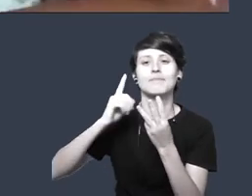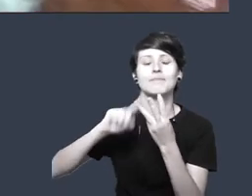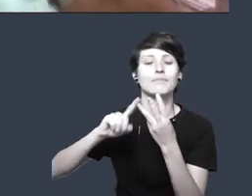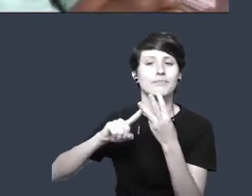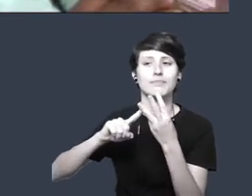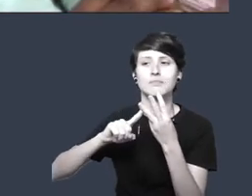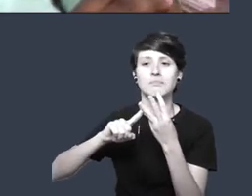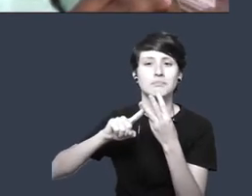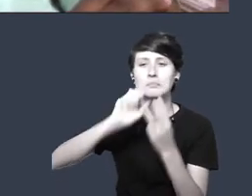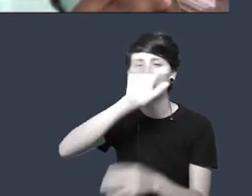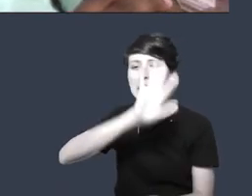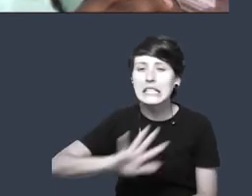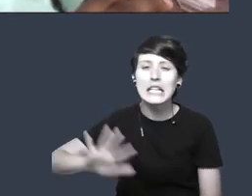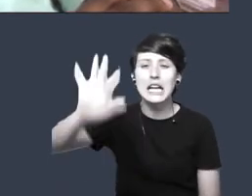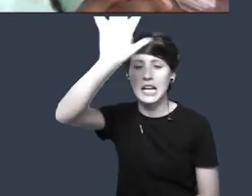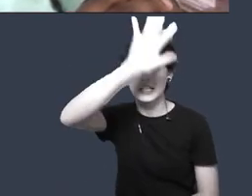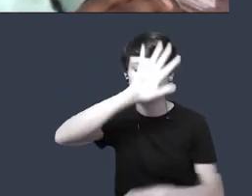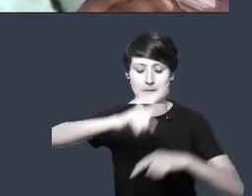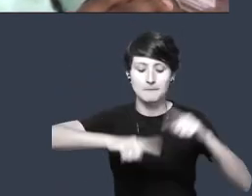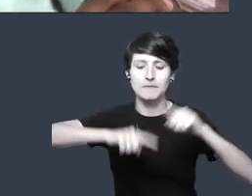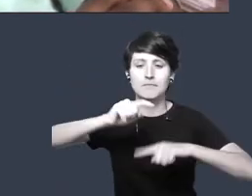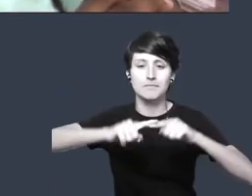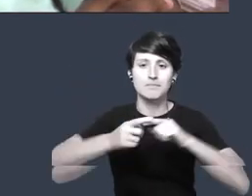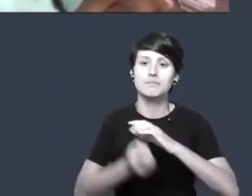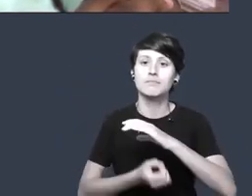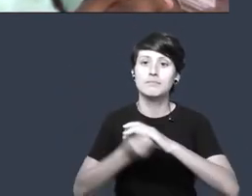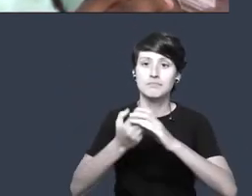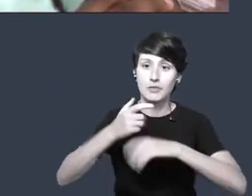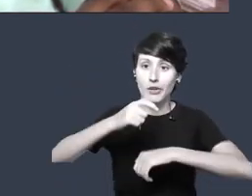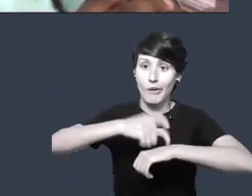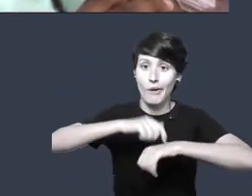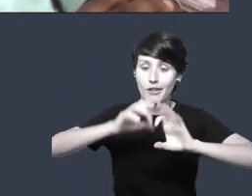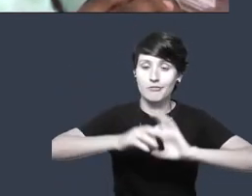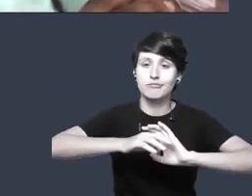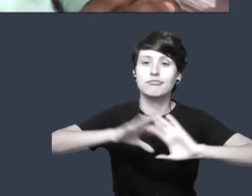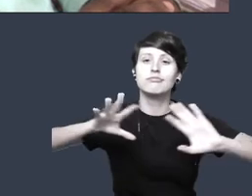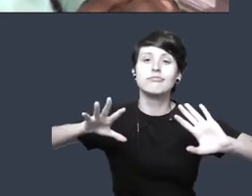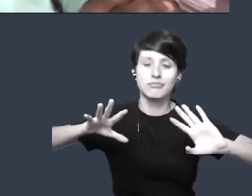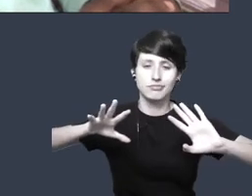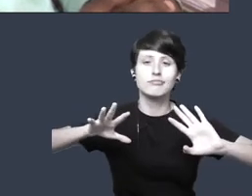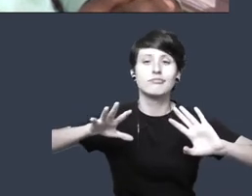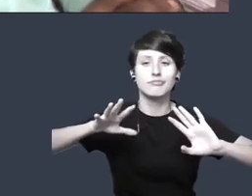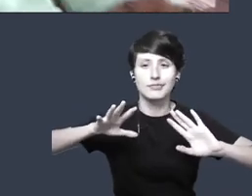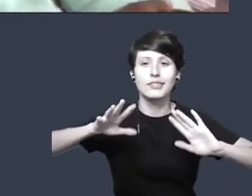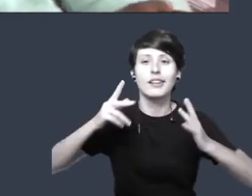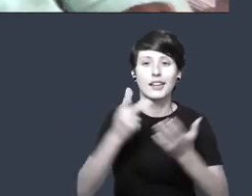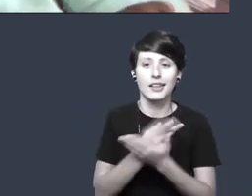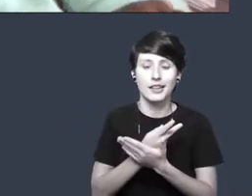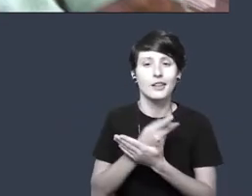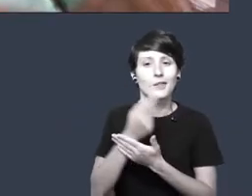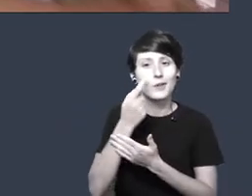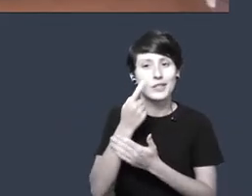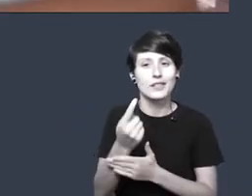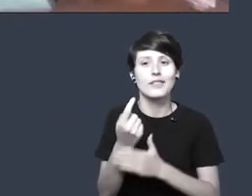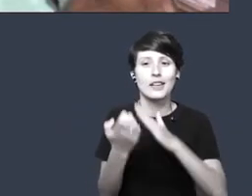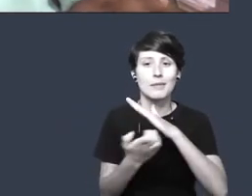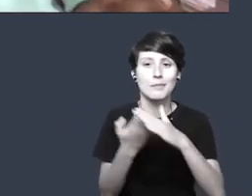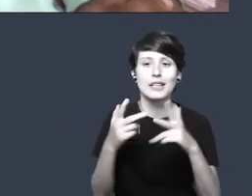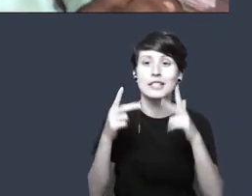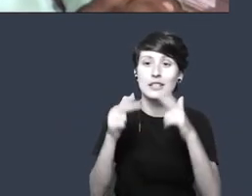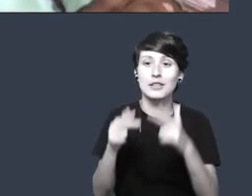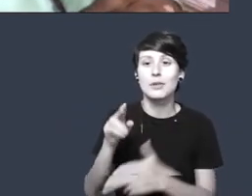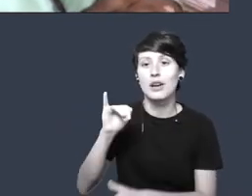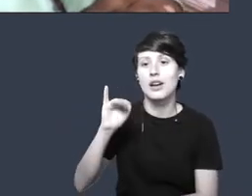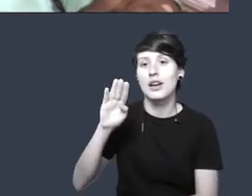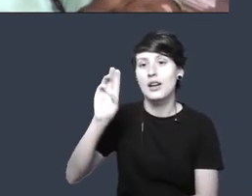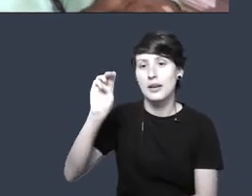essas grandes ferramentas, elas foram criadas nas horas vagas das pessoas. E aí você vê empresas como a IBM, que ela paga as pessoas